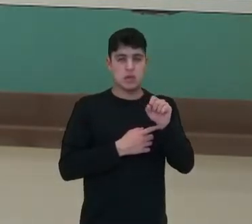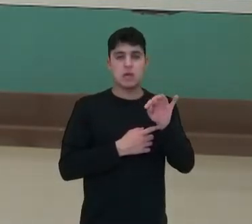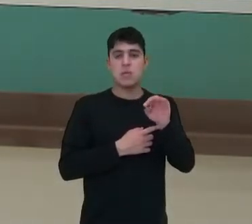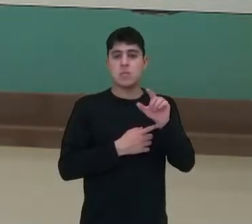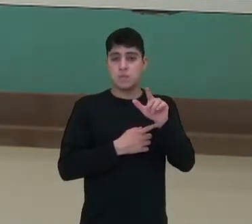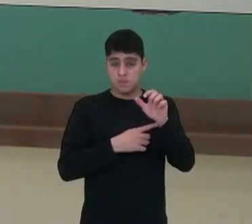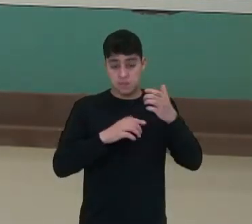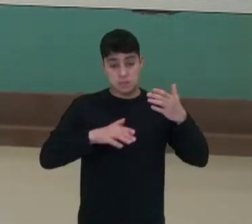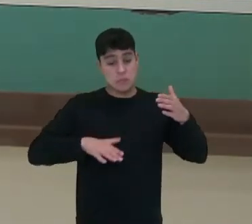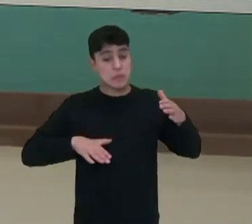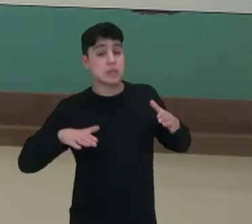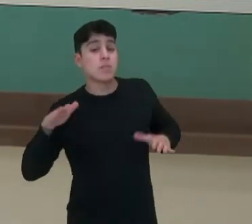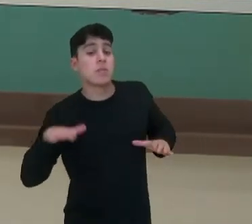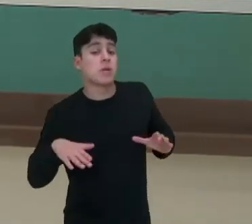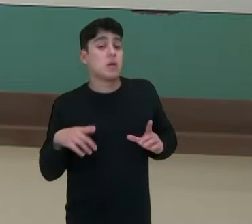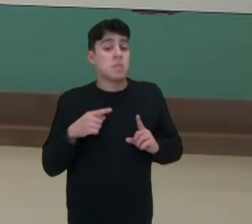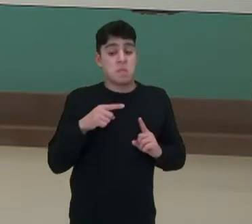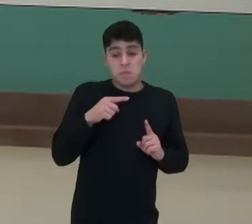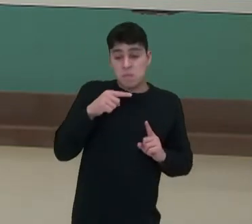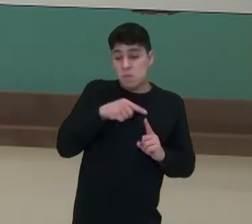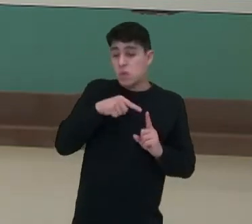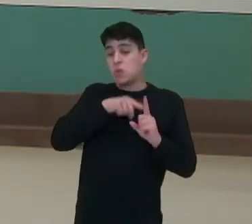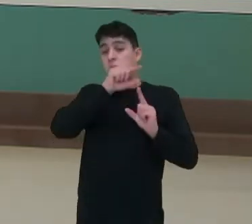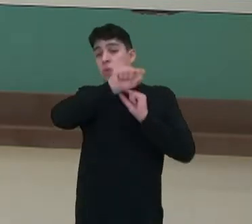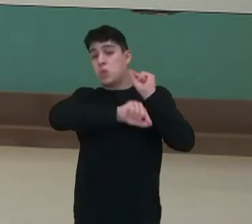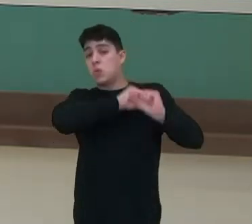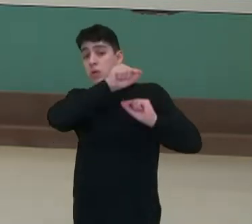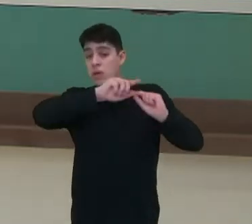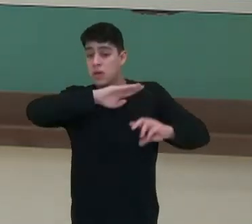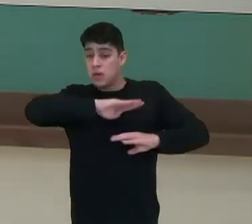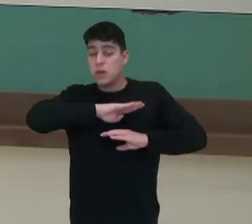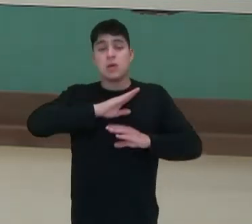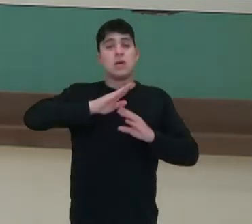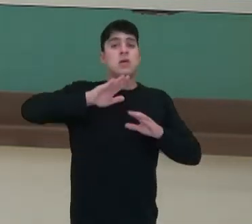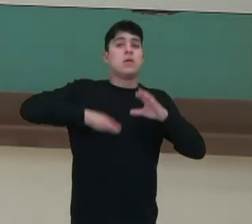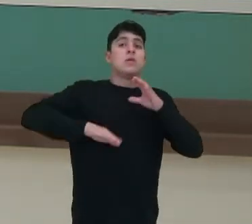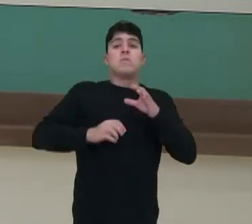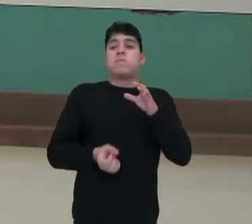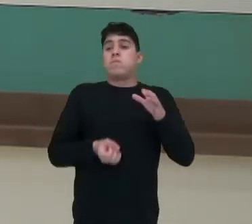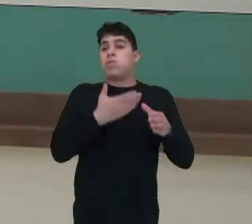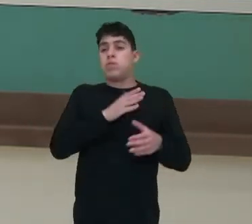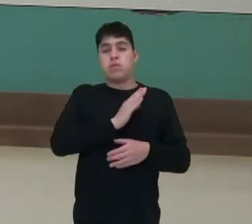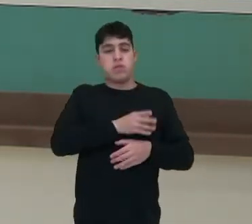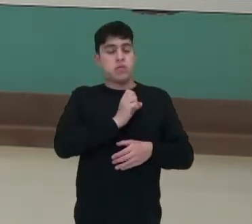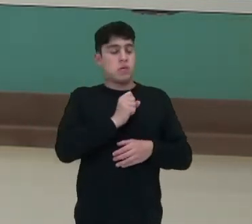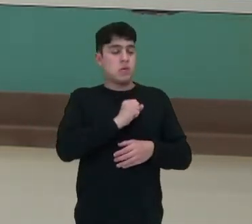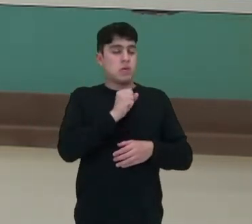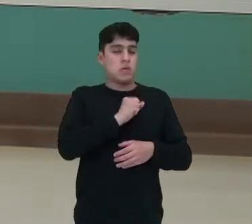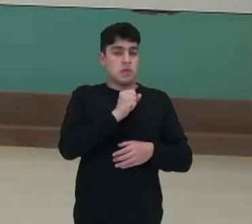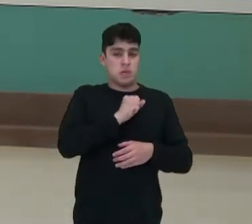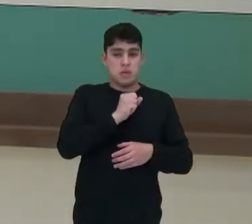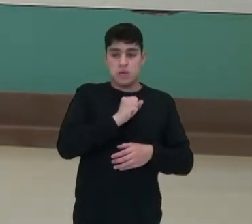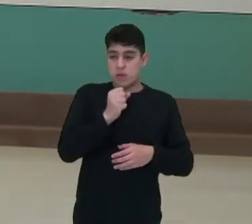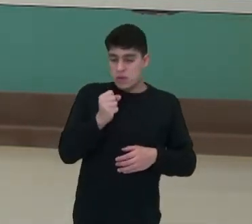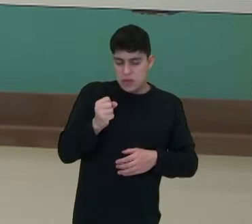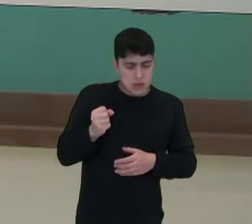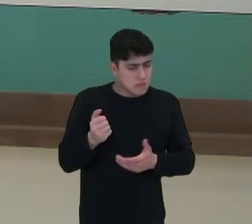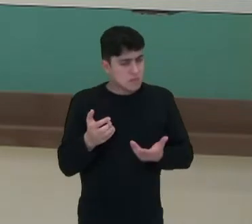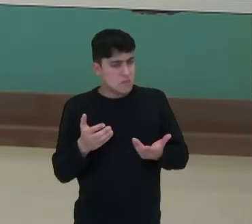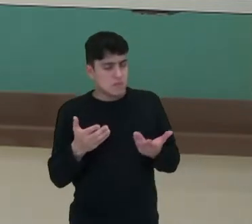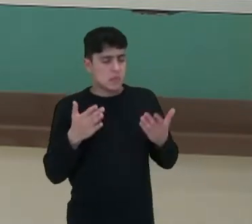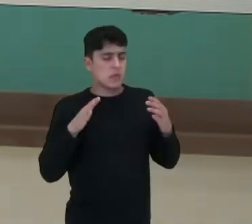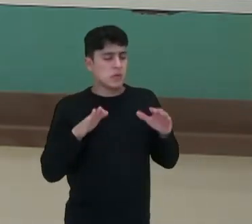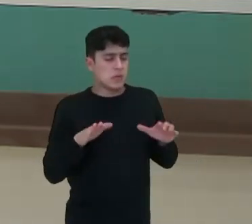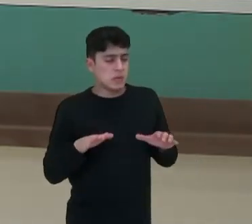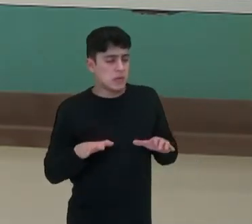de nervosismo, de preocupação, o coração tuc bate mais rápido? E quando a gente fica mais